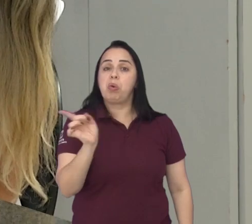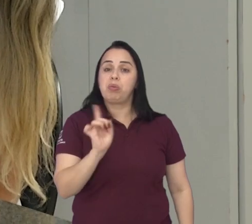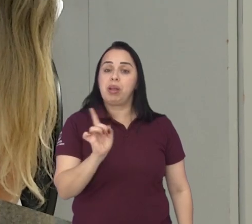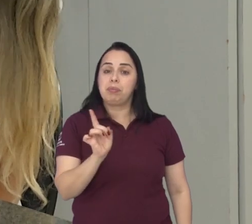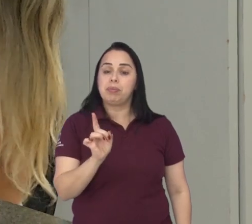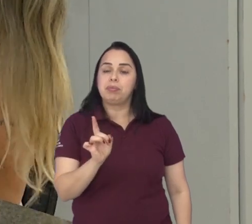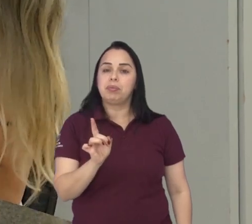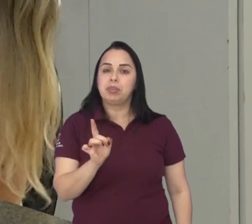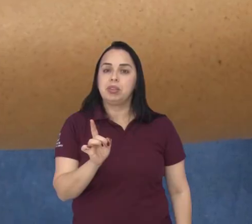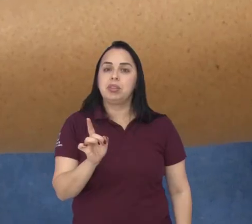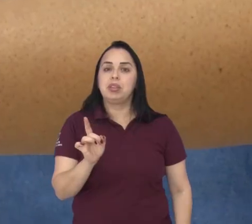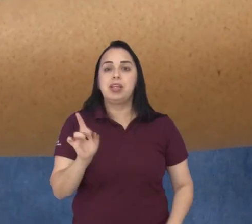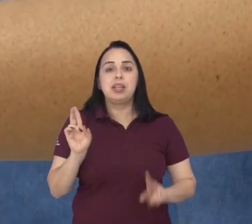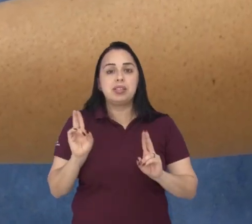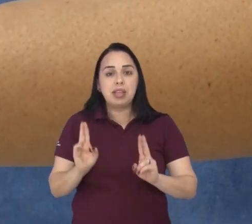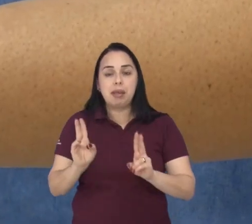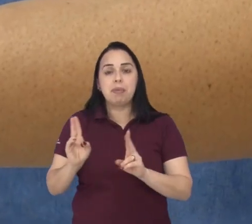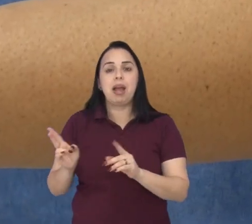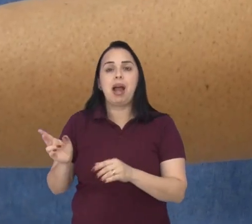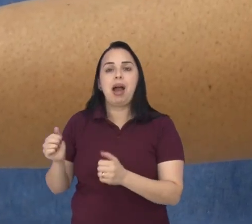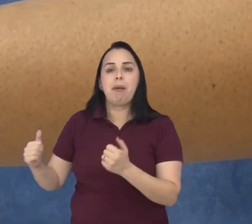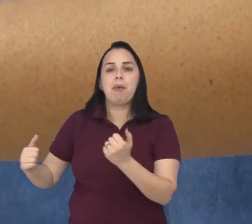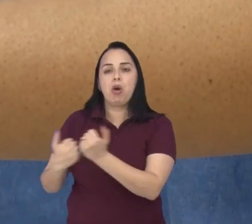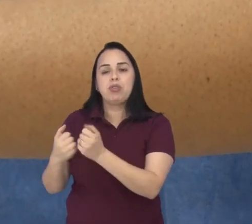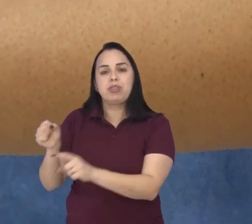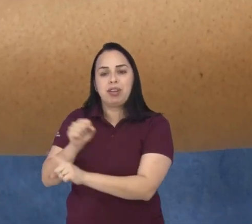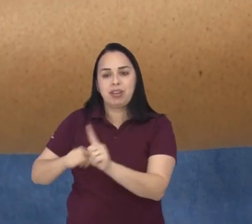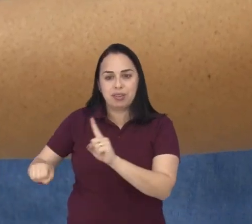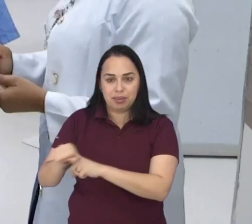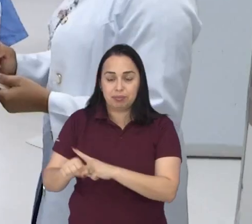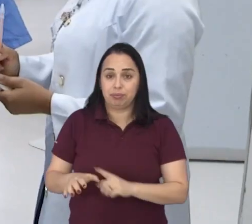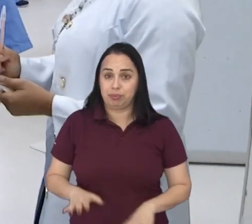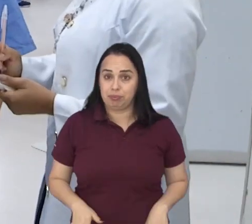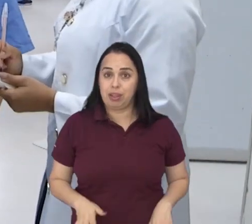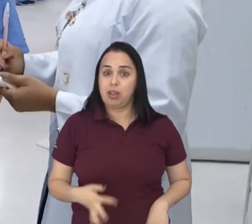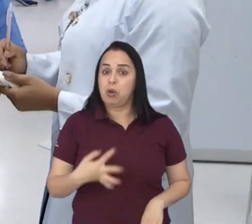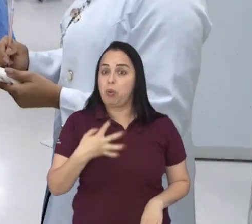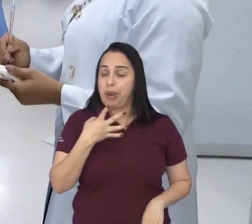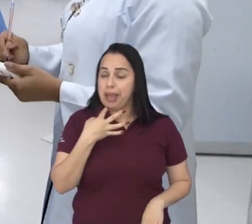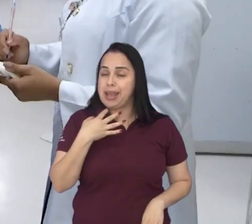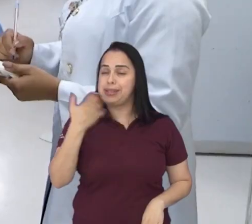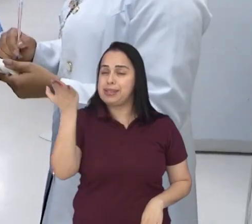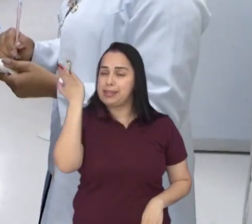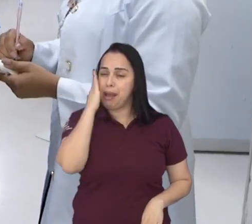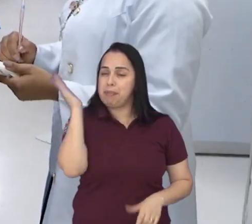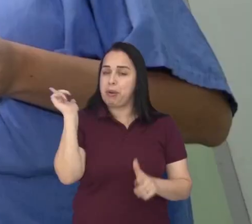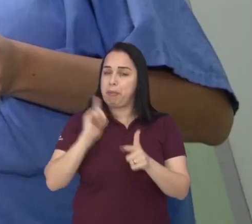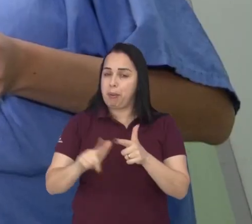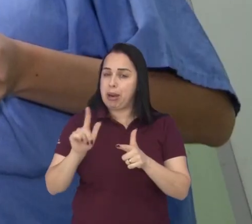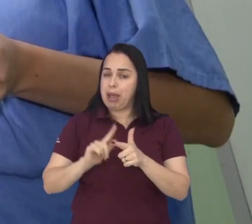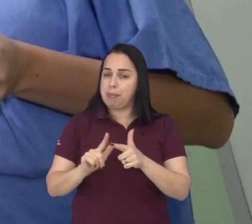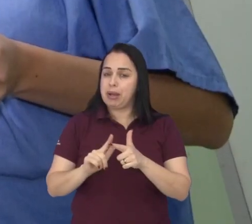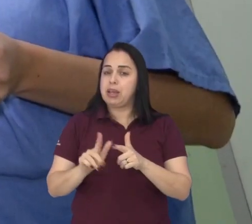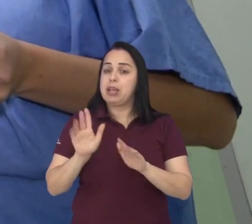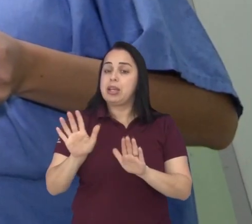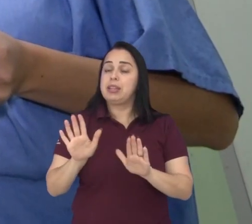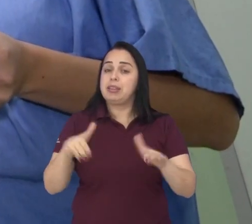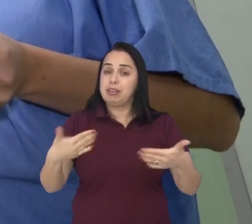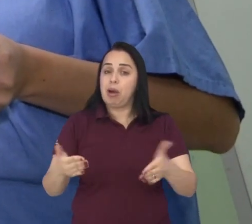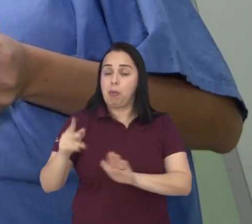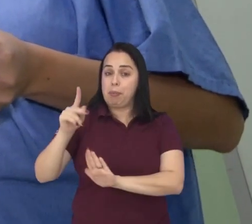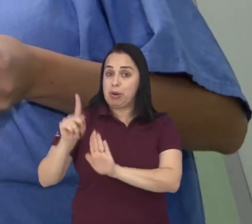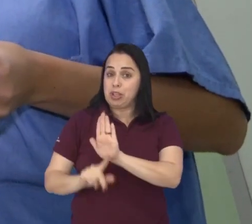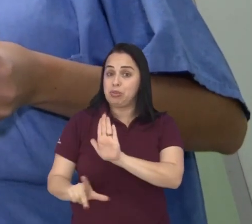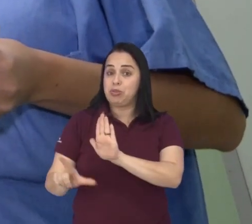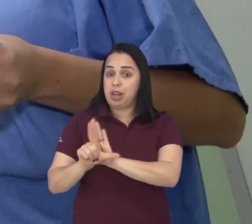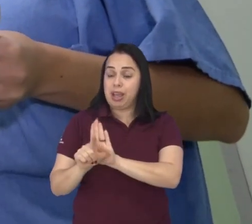pacientes desconhecidos e acompanhados pelo serviço social do hospital. Para quem conhece de perto o problema, o projeto de lei aprovado